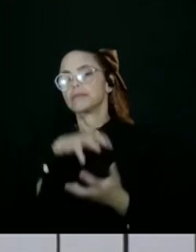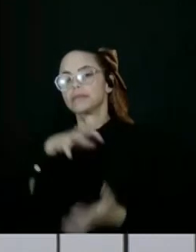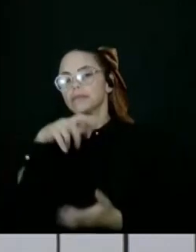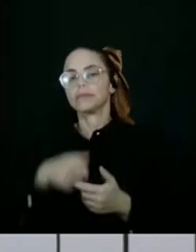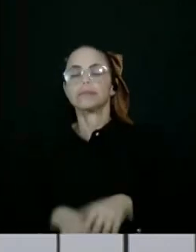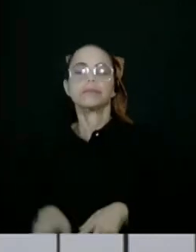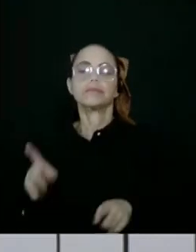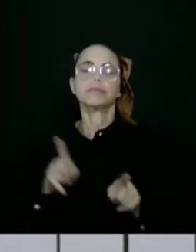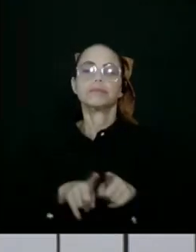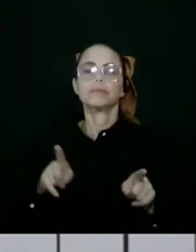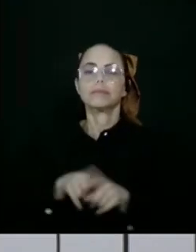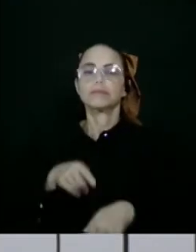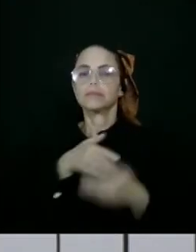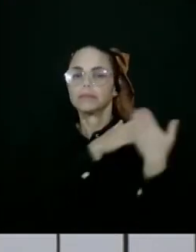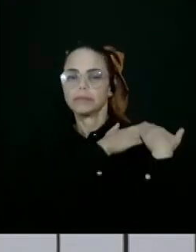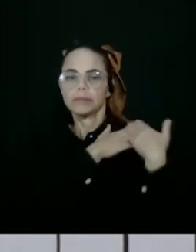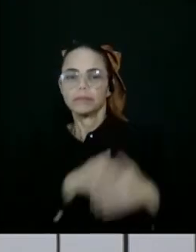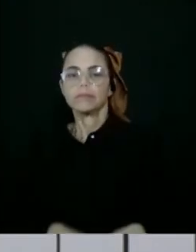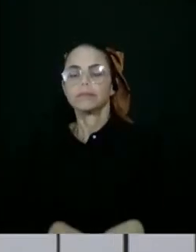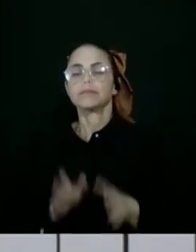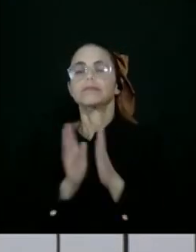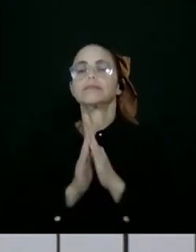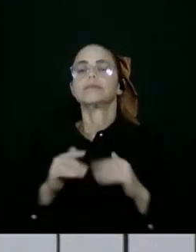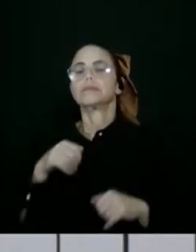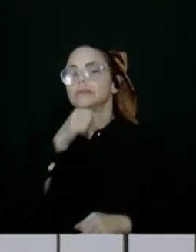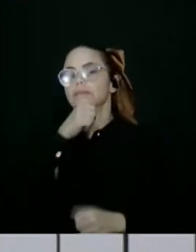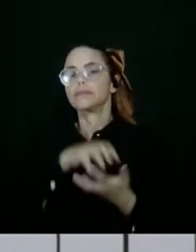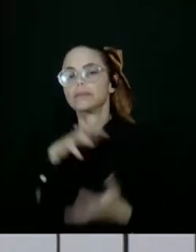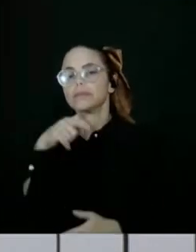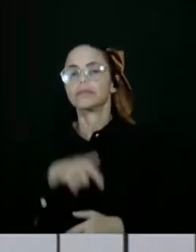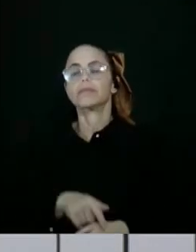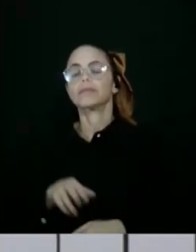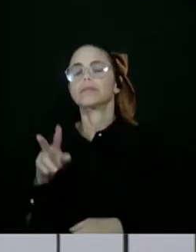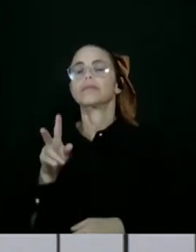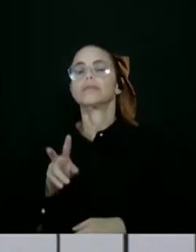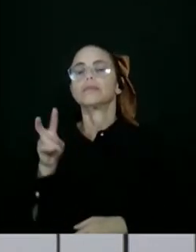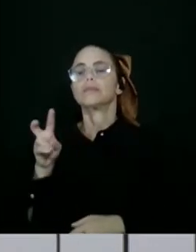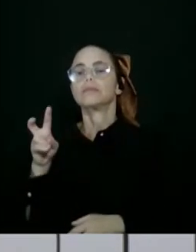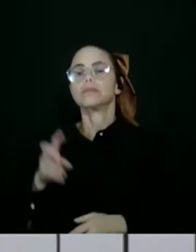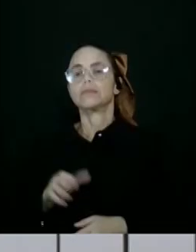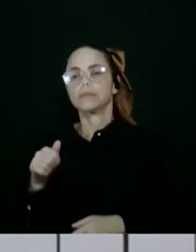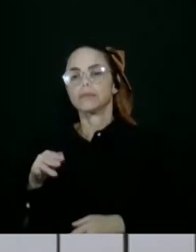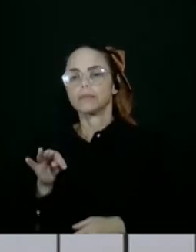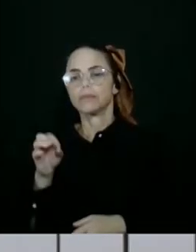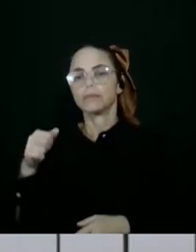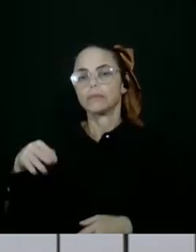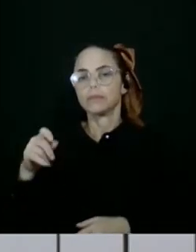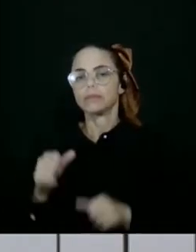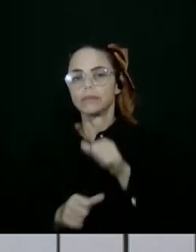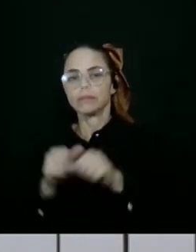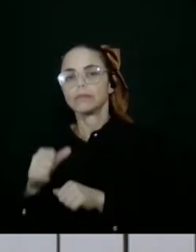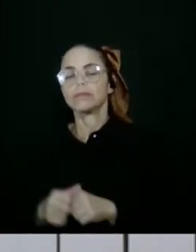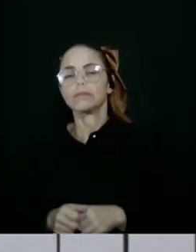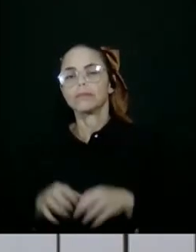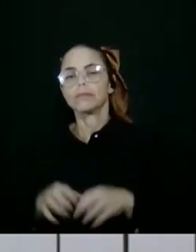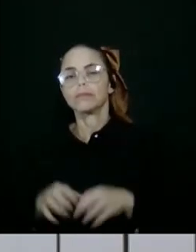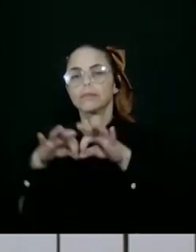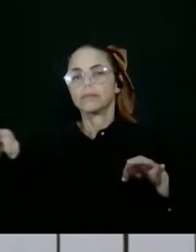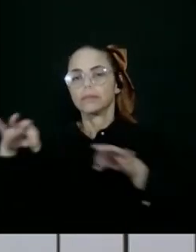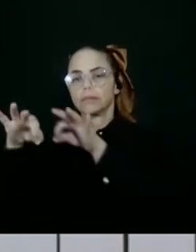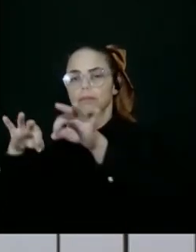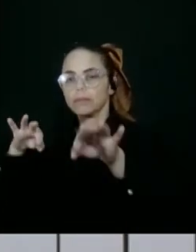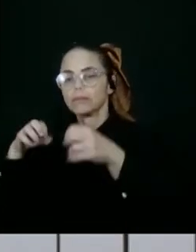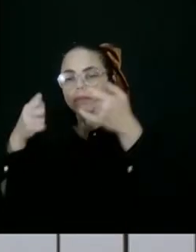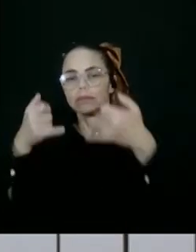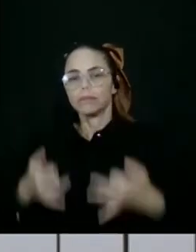é responsável pelo lar de idosos Recanto Vovô Antônio. O projeto atualiza a metragem e também a descrição do